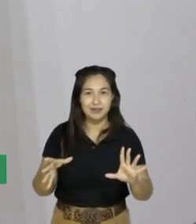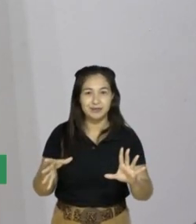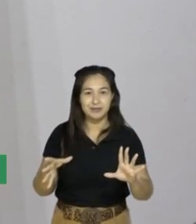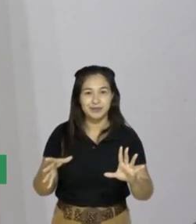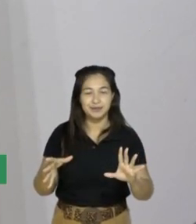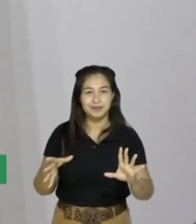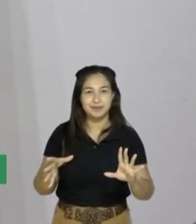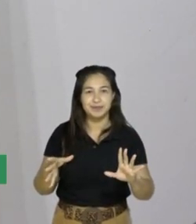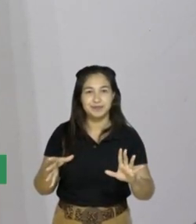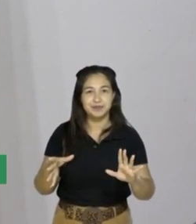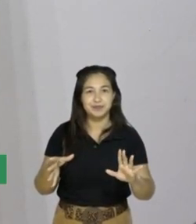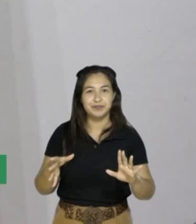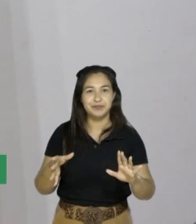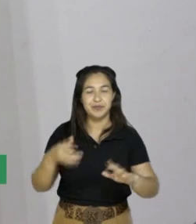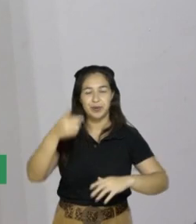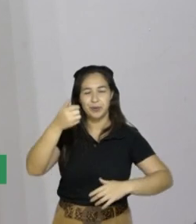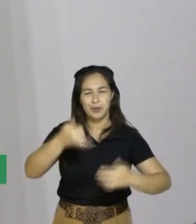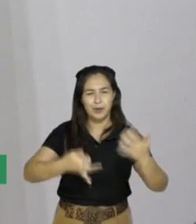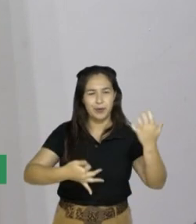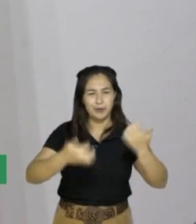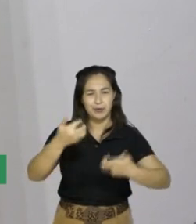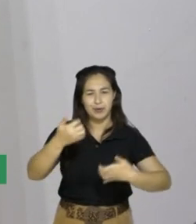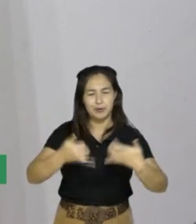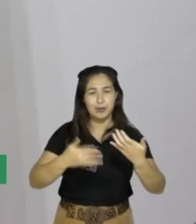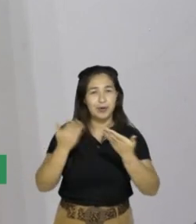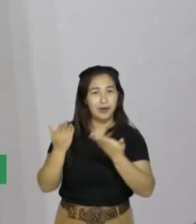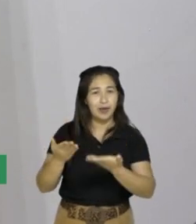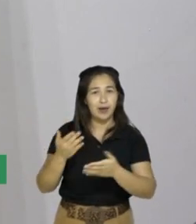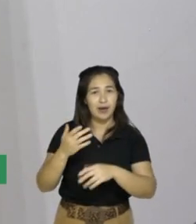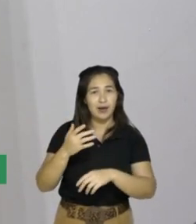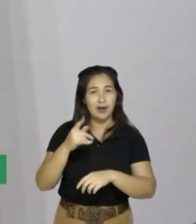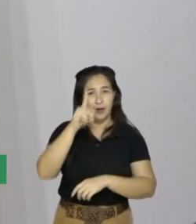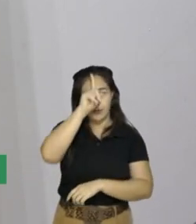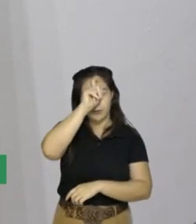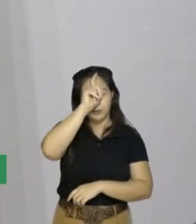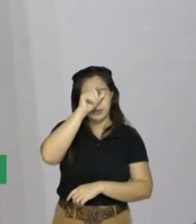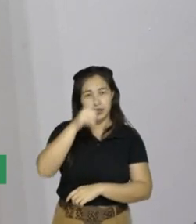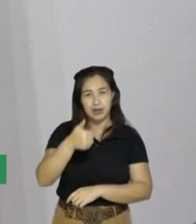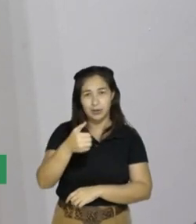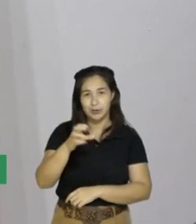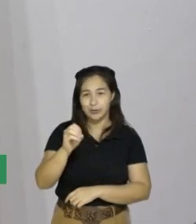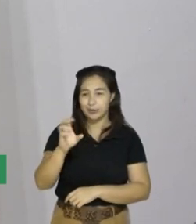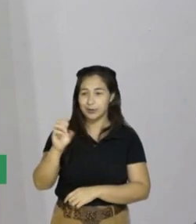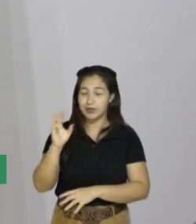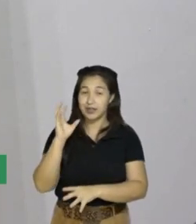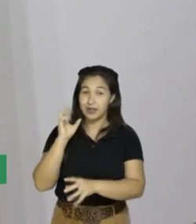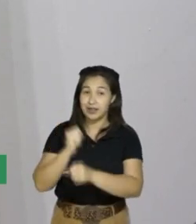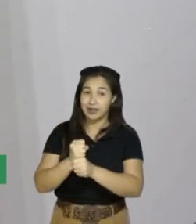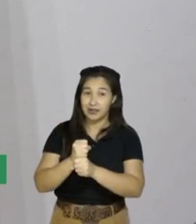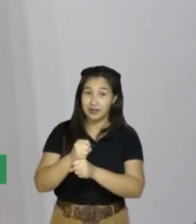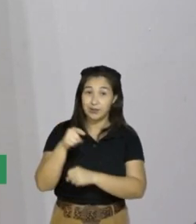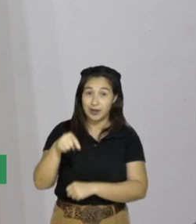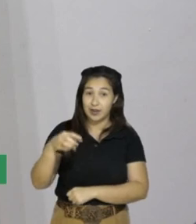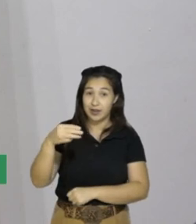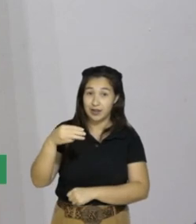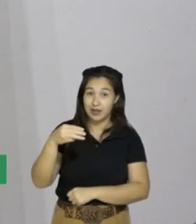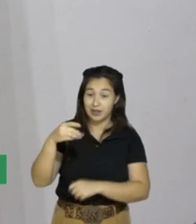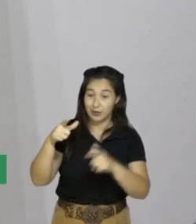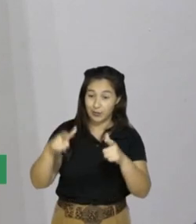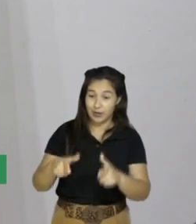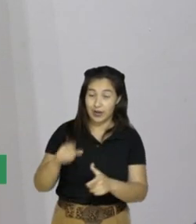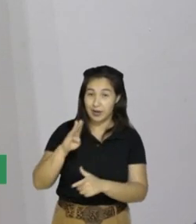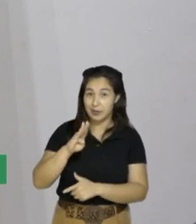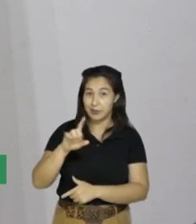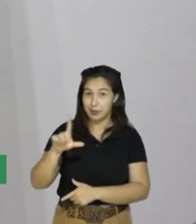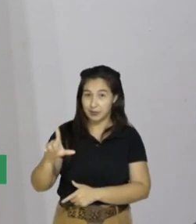celebrarmos o Centenário do hospital Misericórdia de Vila Itoupava localizada na cidade de Blumenau